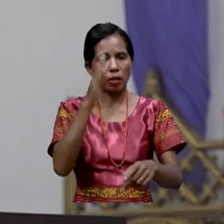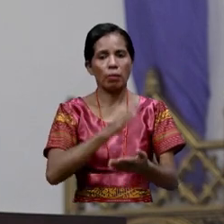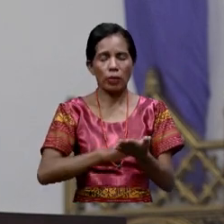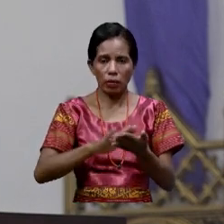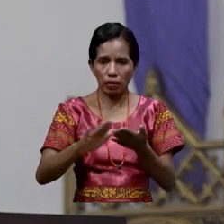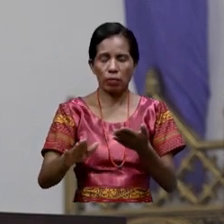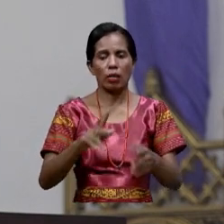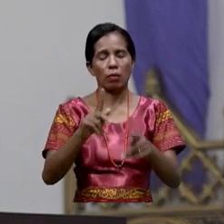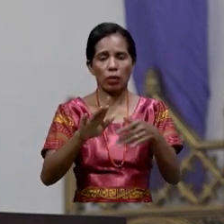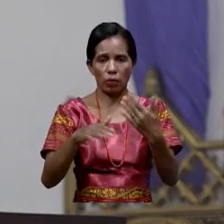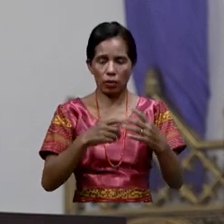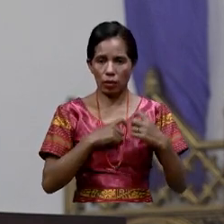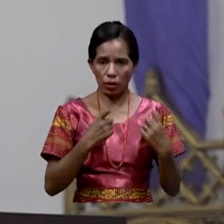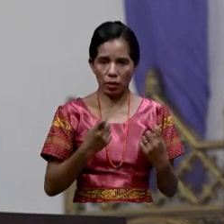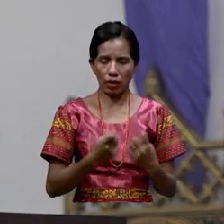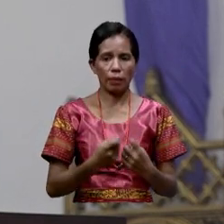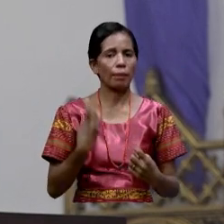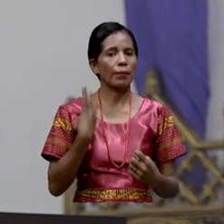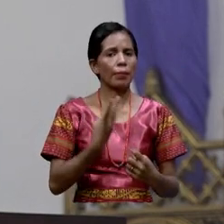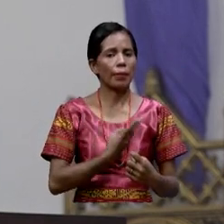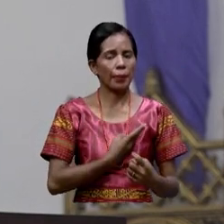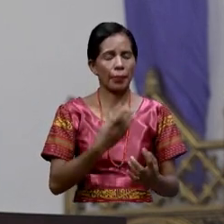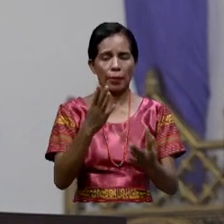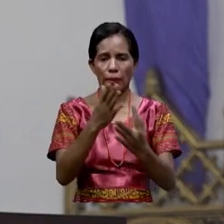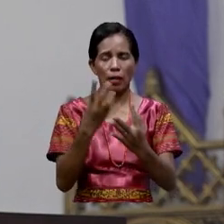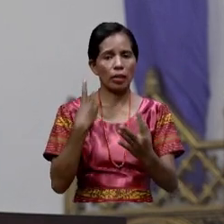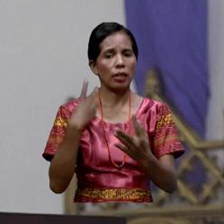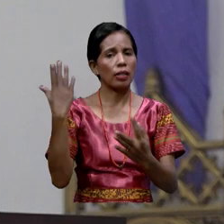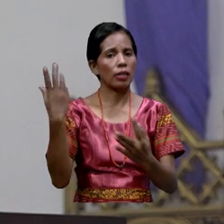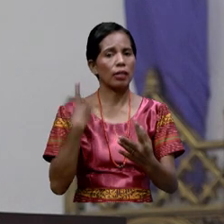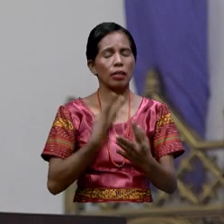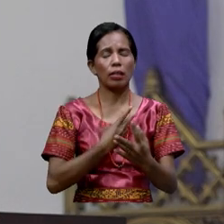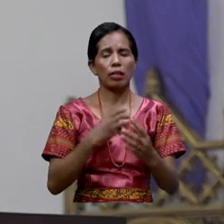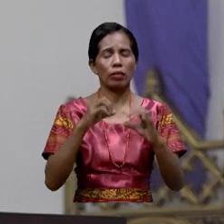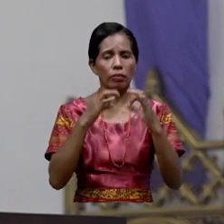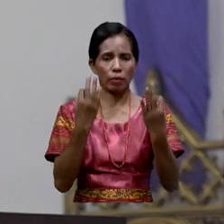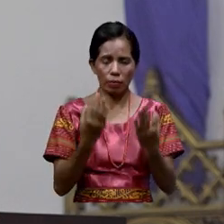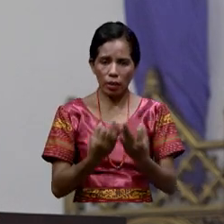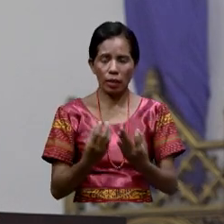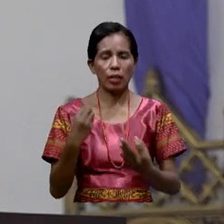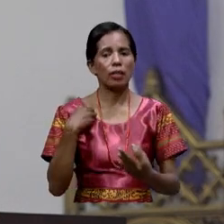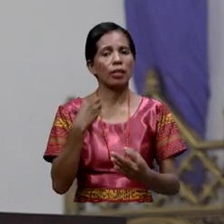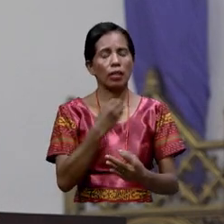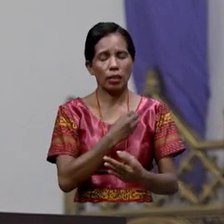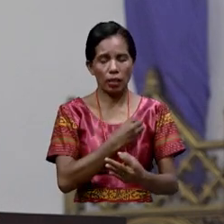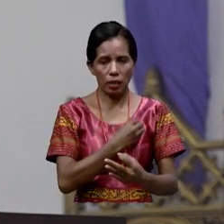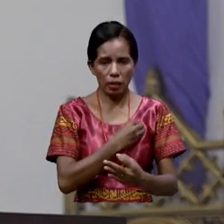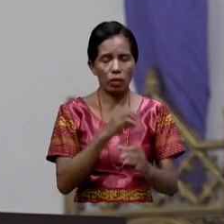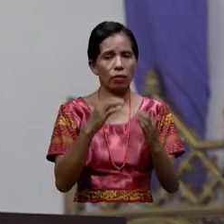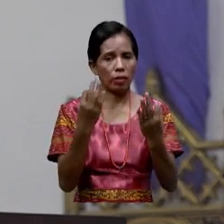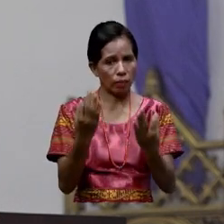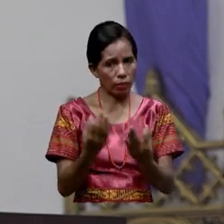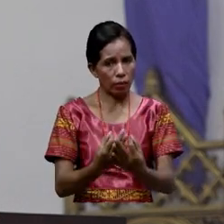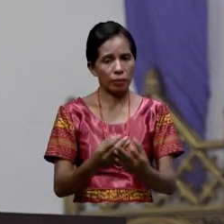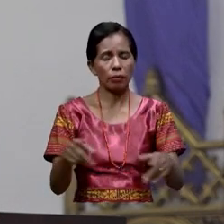Ia, Itania, Lé, Ia, Itania, Família, Ia, Itania, Lé, Mar, Itanarco,